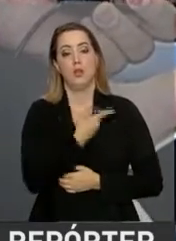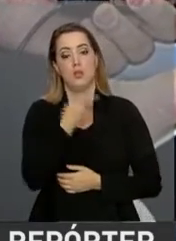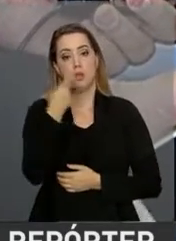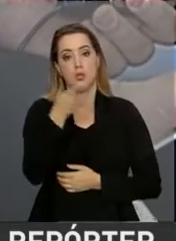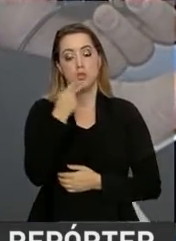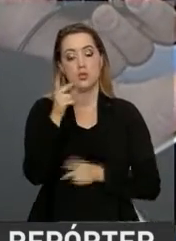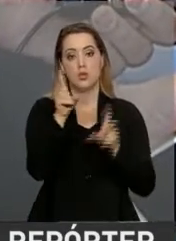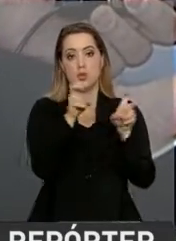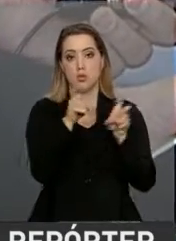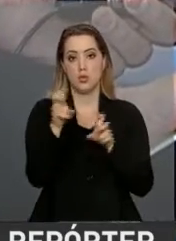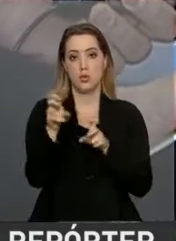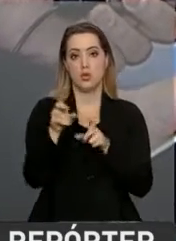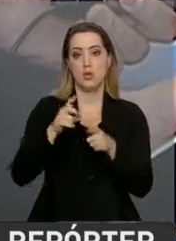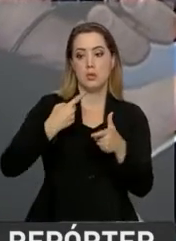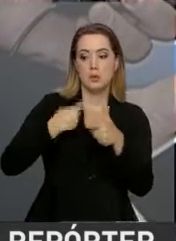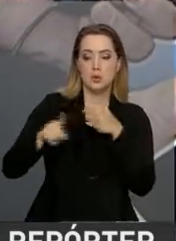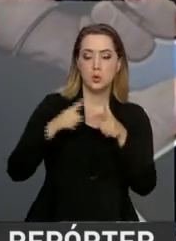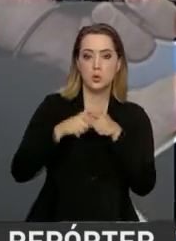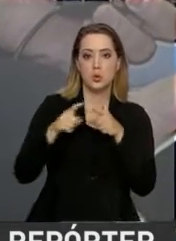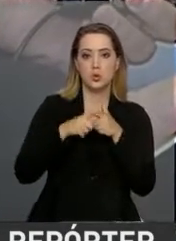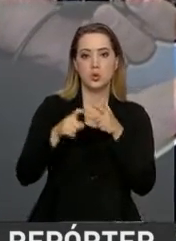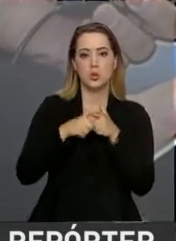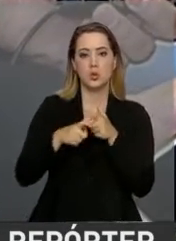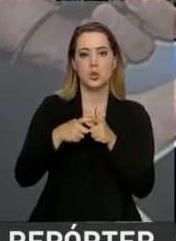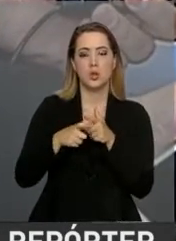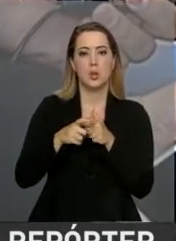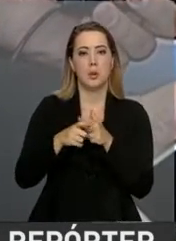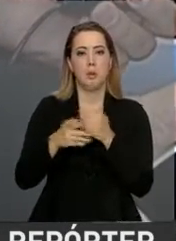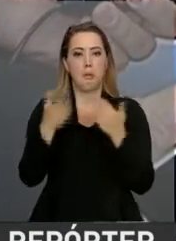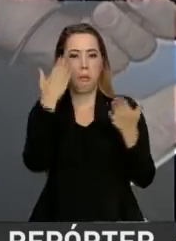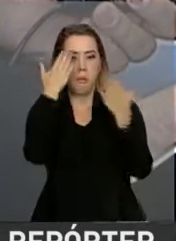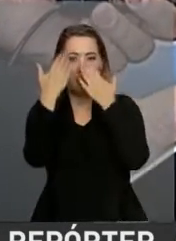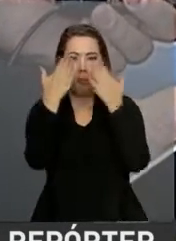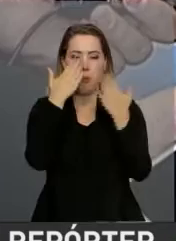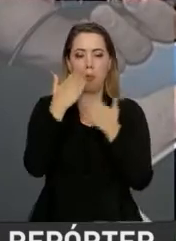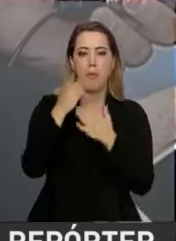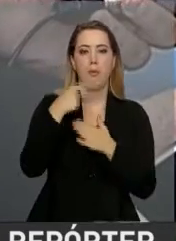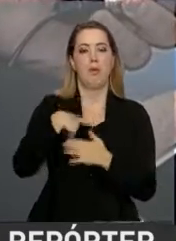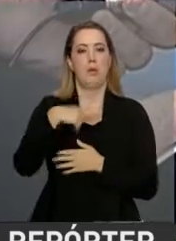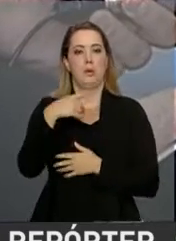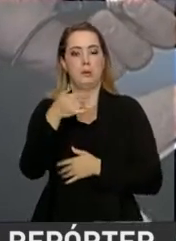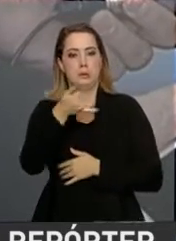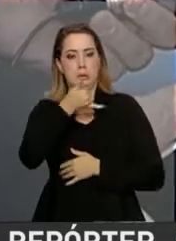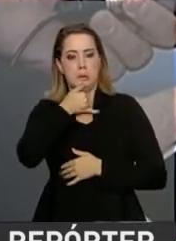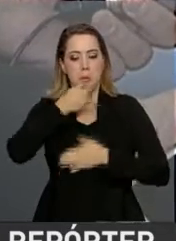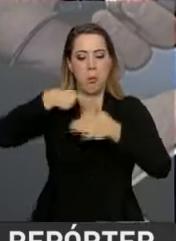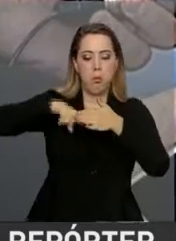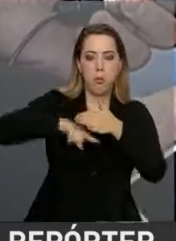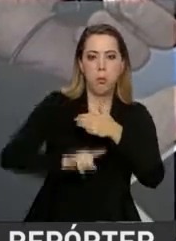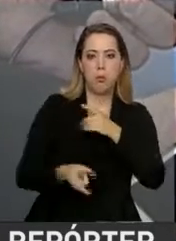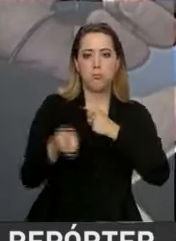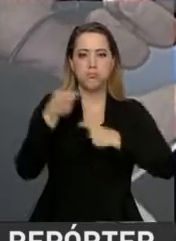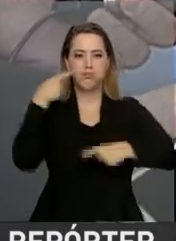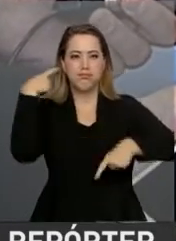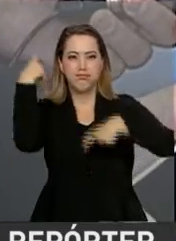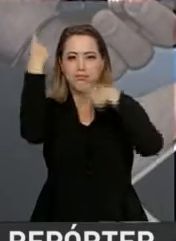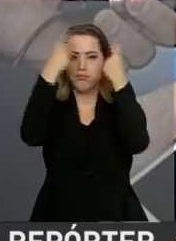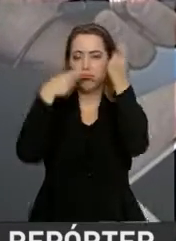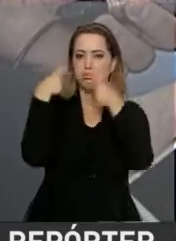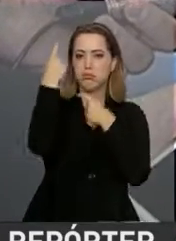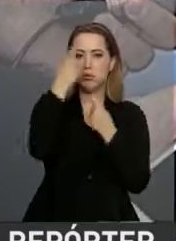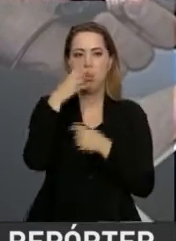neuropsíquicas do é fazer em si ele vai desde depressões a alucinações há